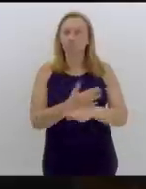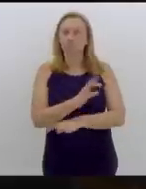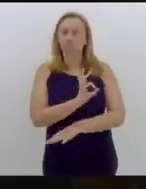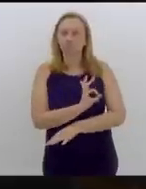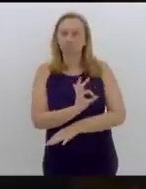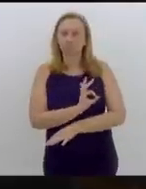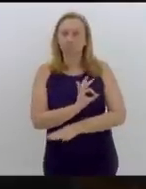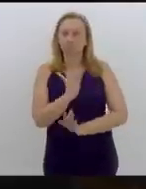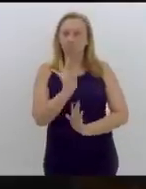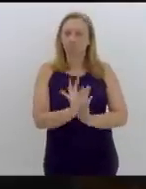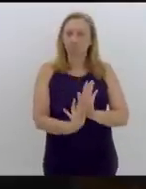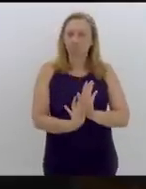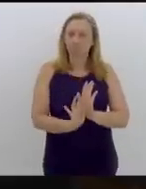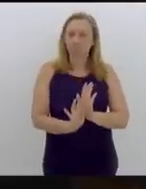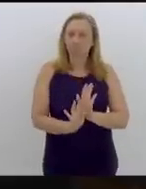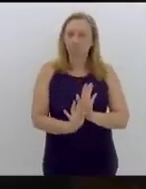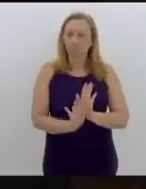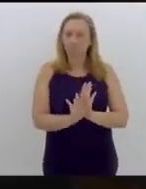foi inexplicável